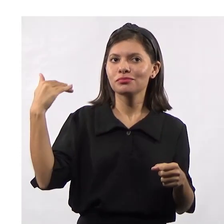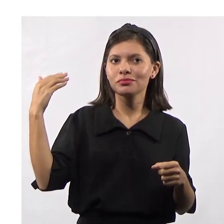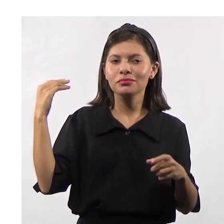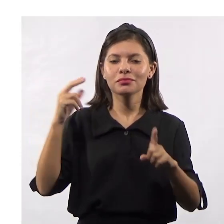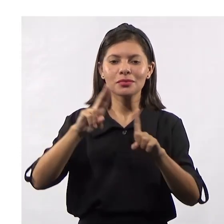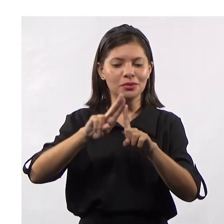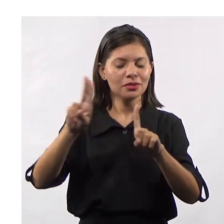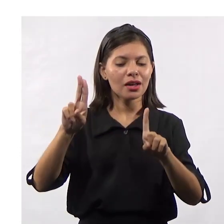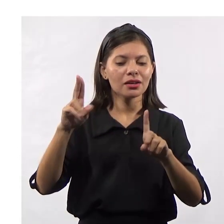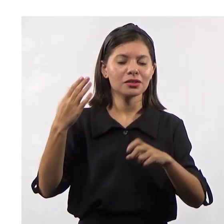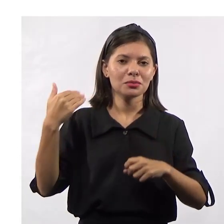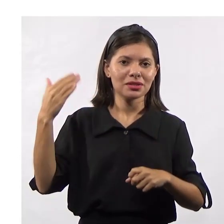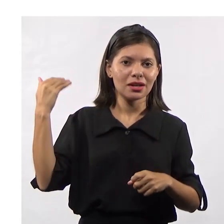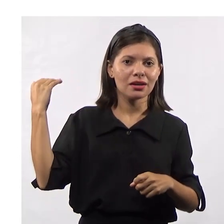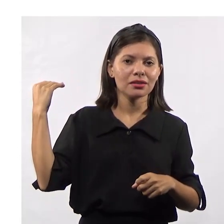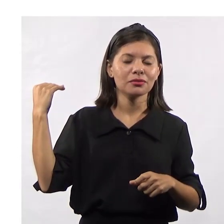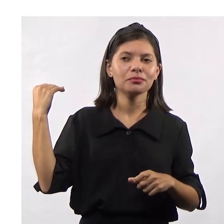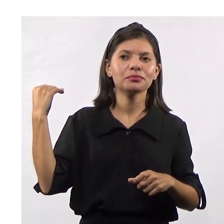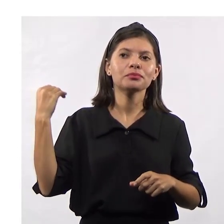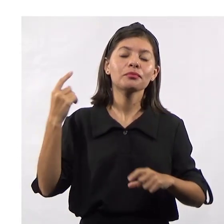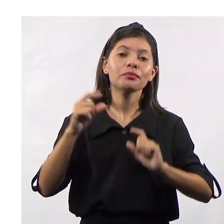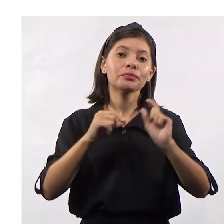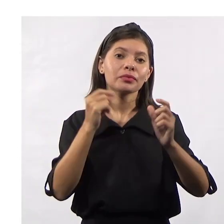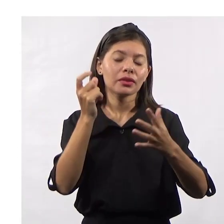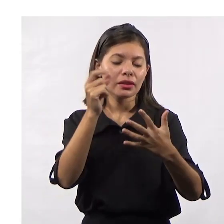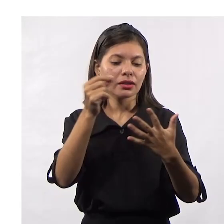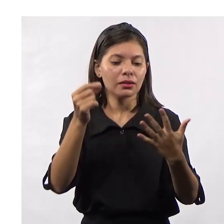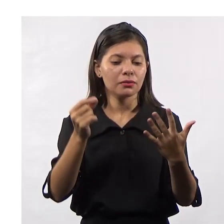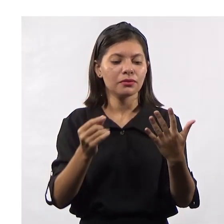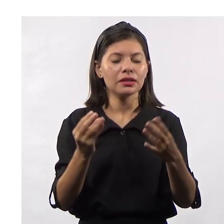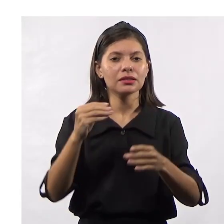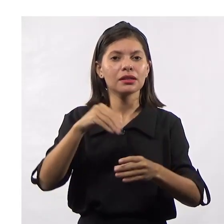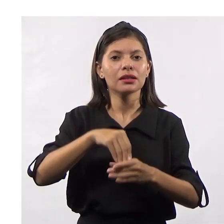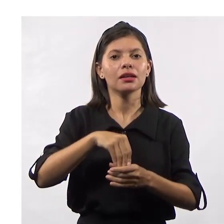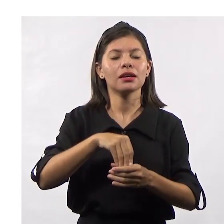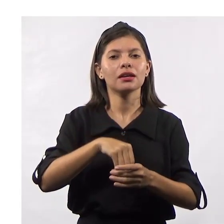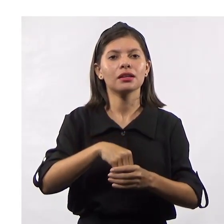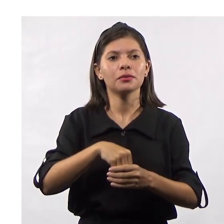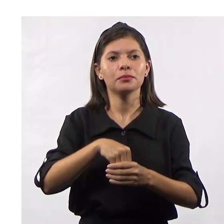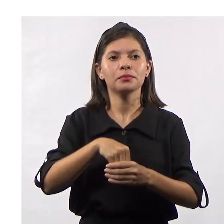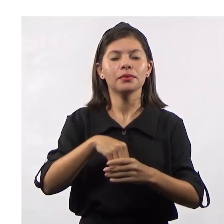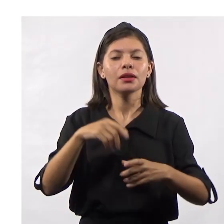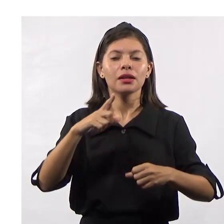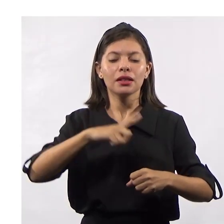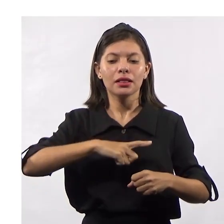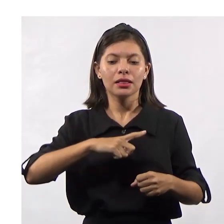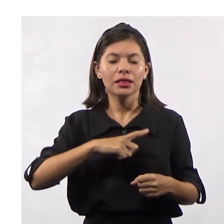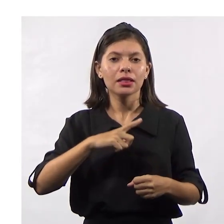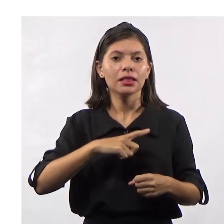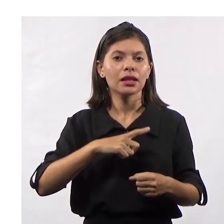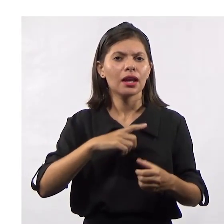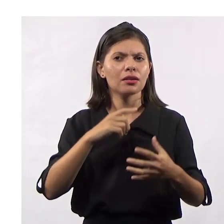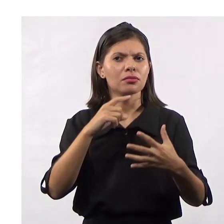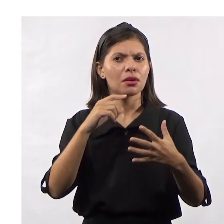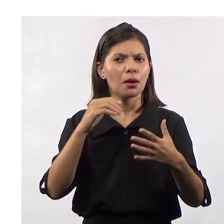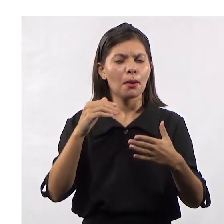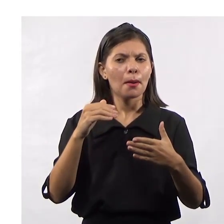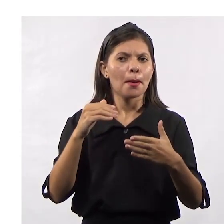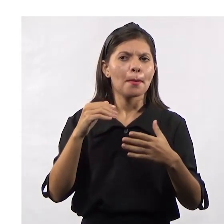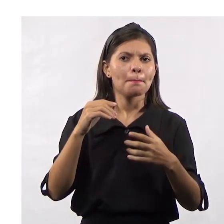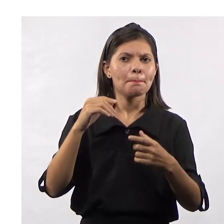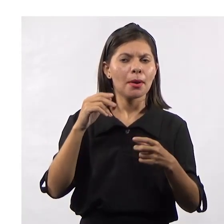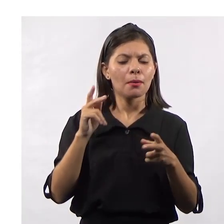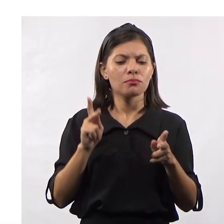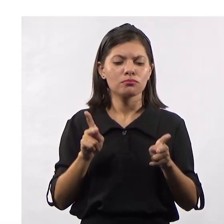unidades anteriores. Então, na fase interna, a gente tem toda uma sequência do que a gente